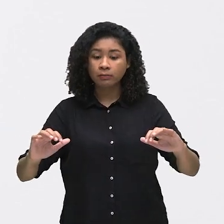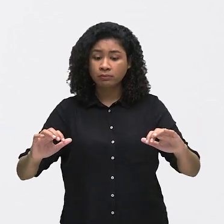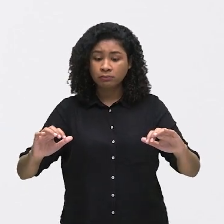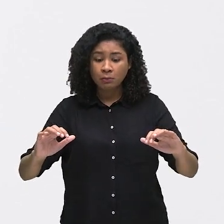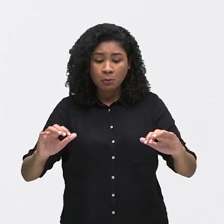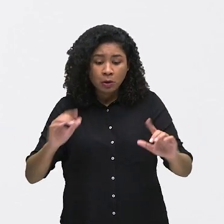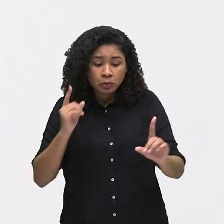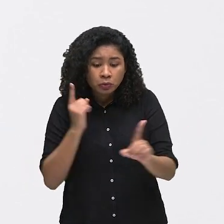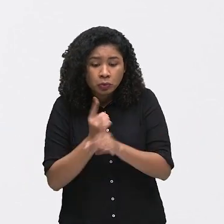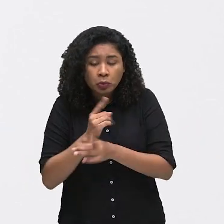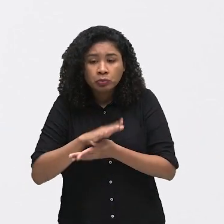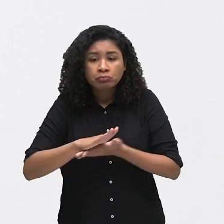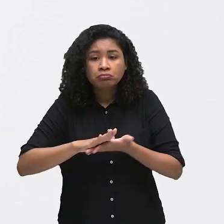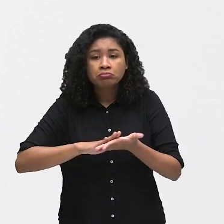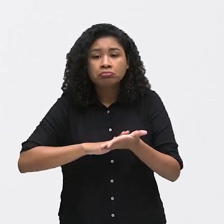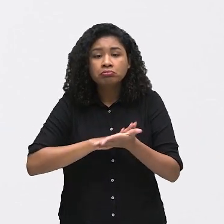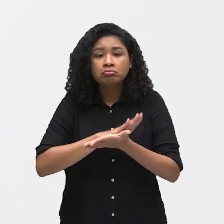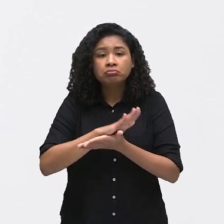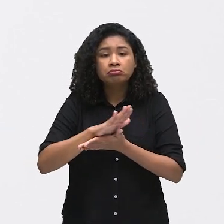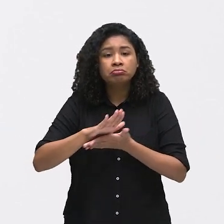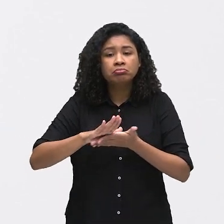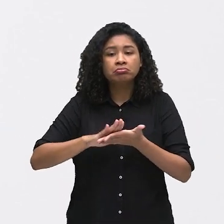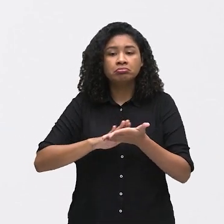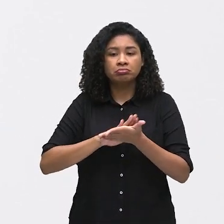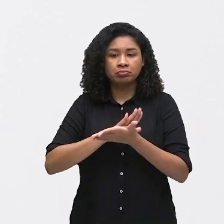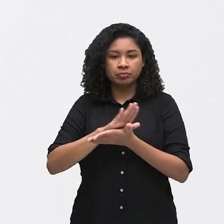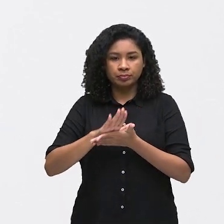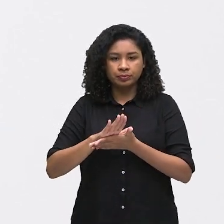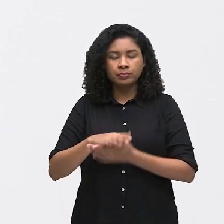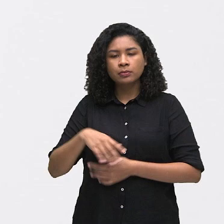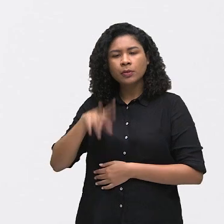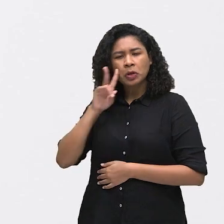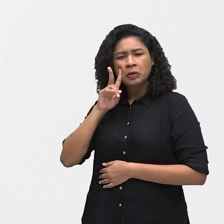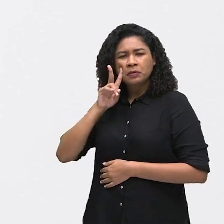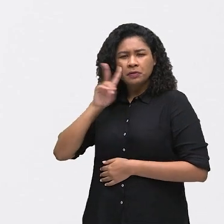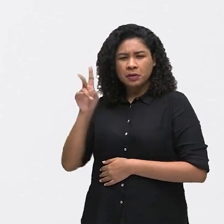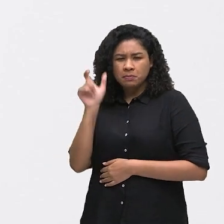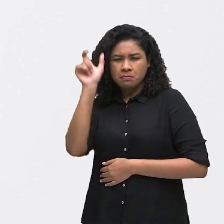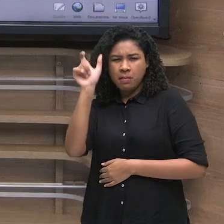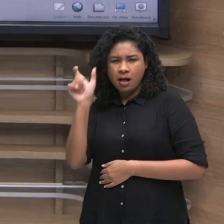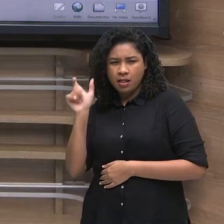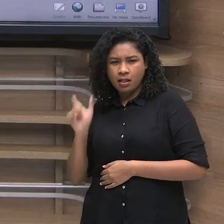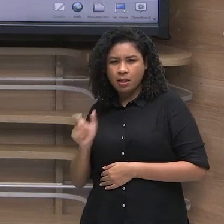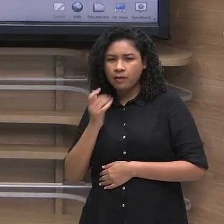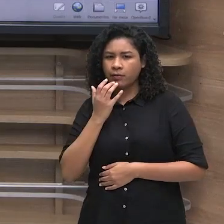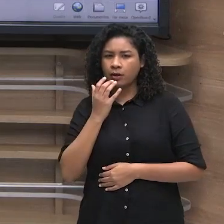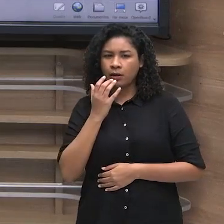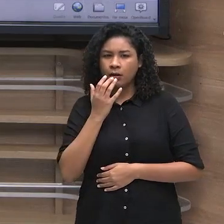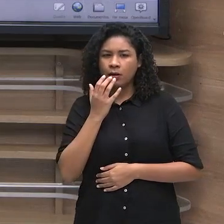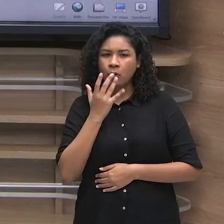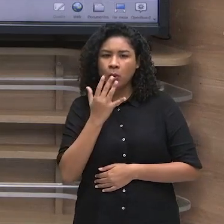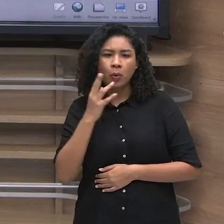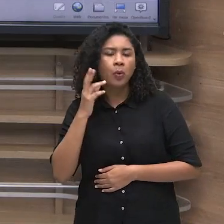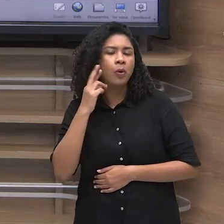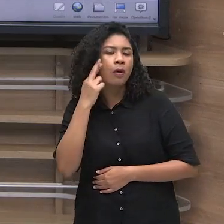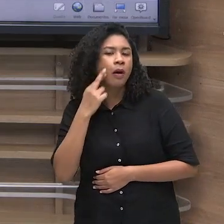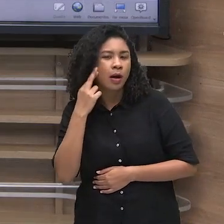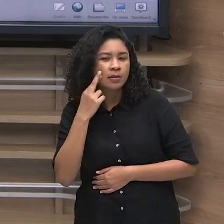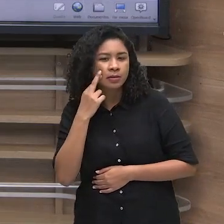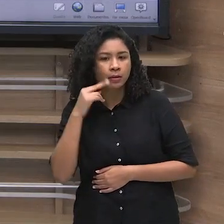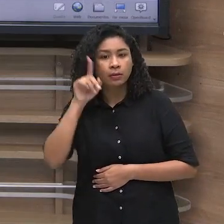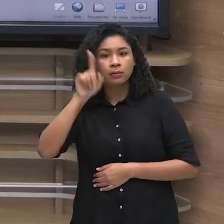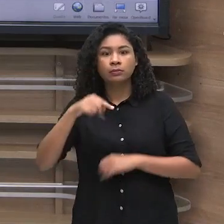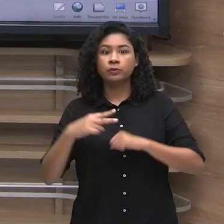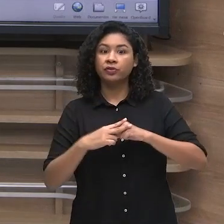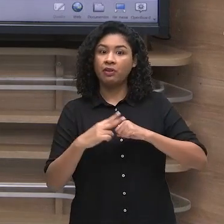nada encontrou. Encontrou aqui também uma forma verbal, o verbo está no pretérito, no passado.